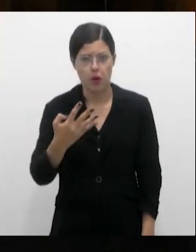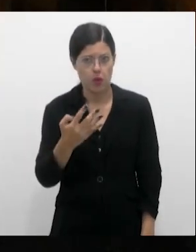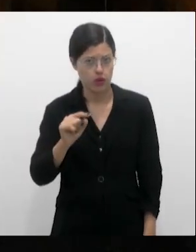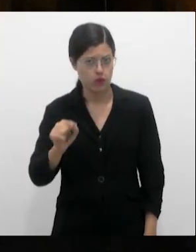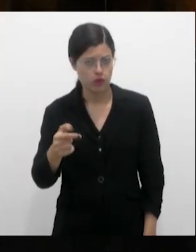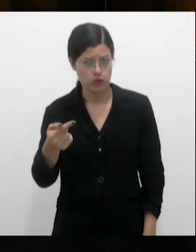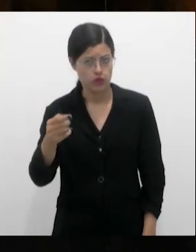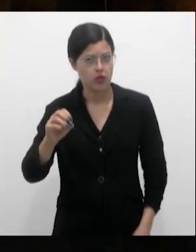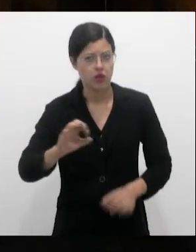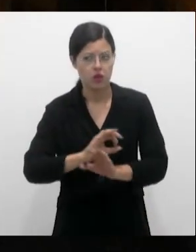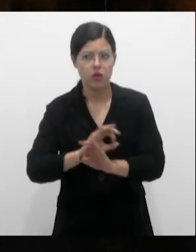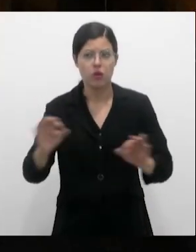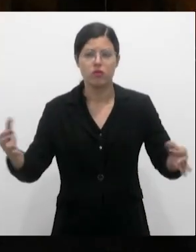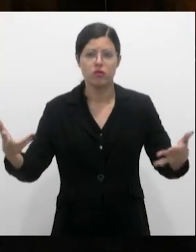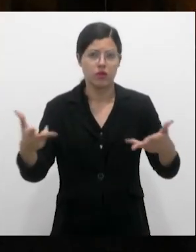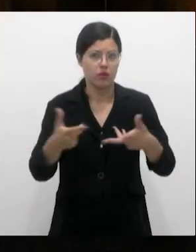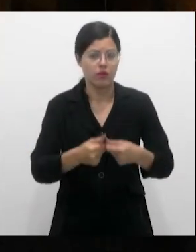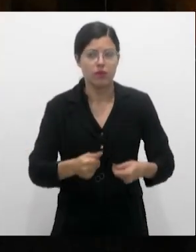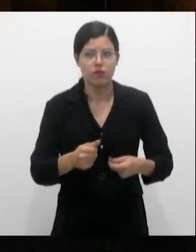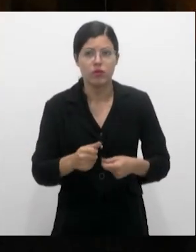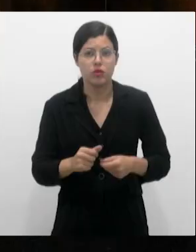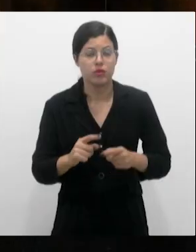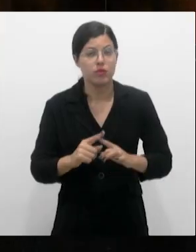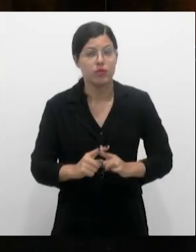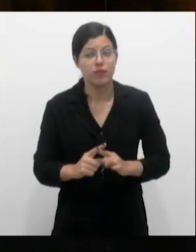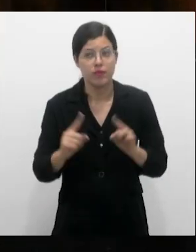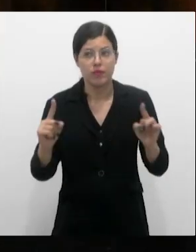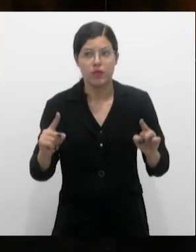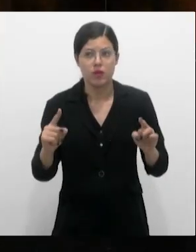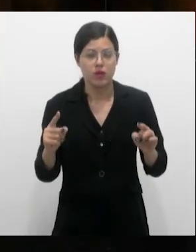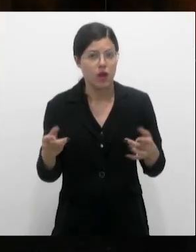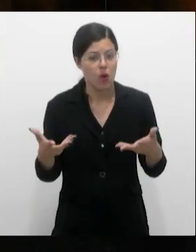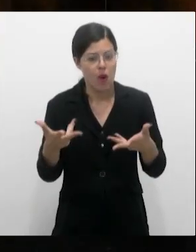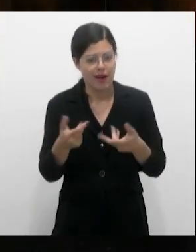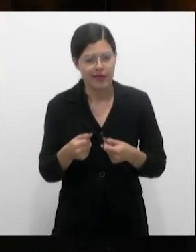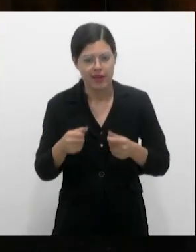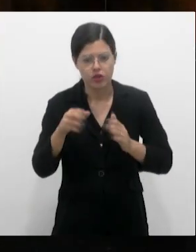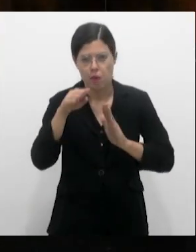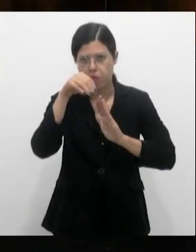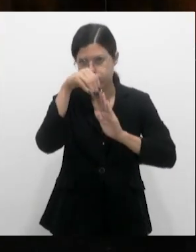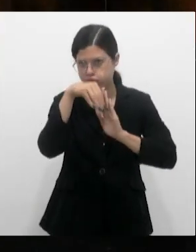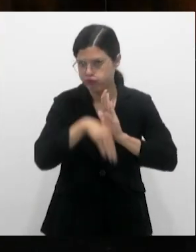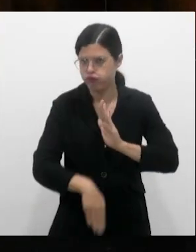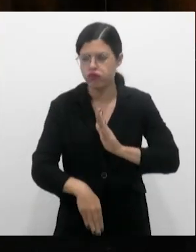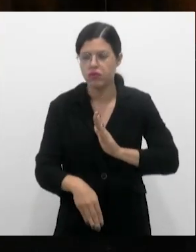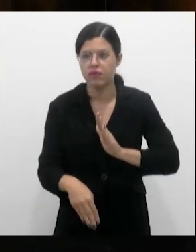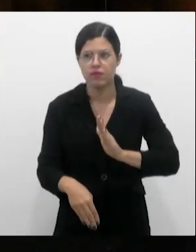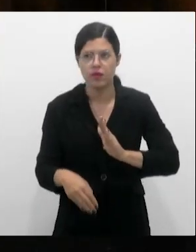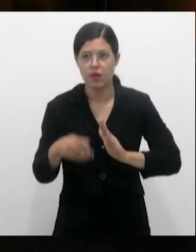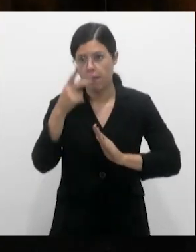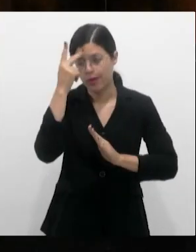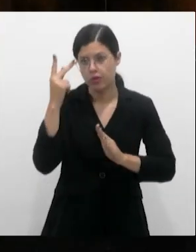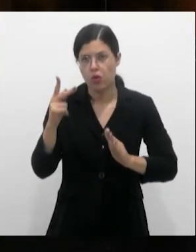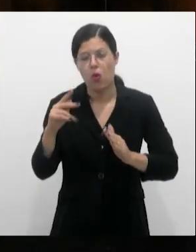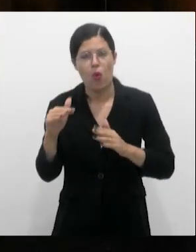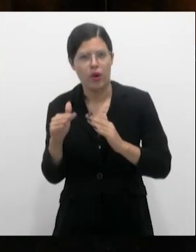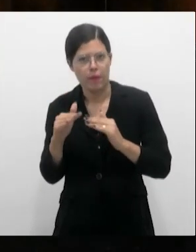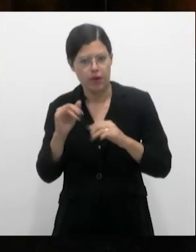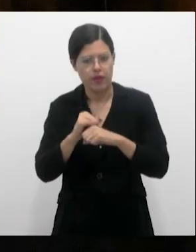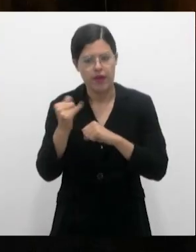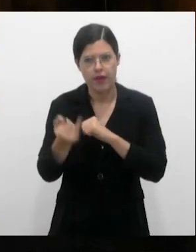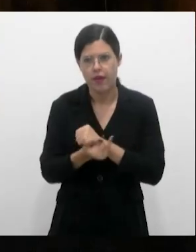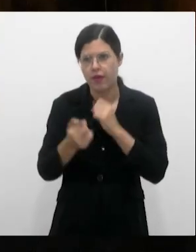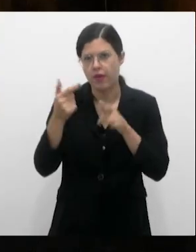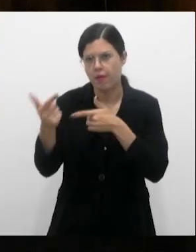maravilhoso. Mas a qualidade despencou junto. O morador dali do governador, o trabalhador de